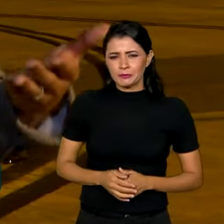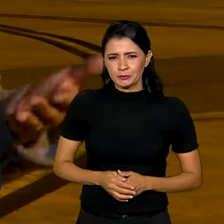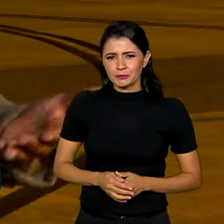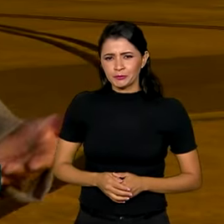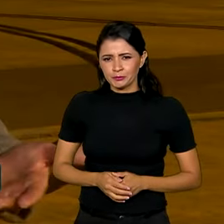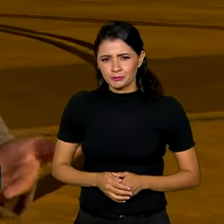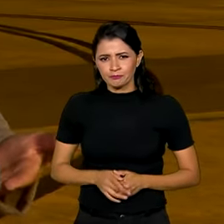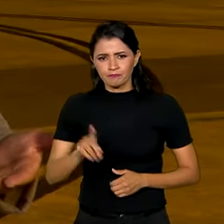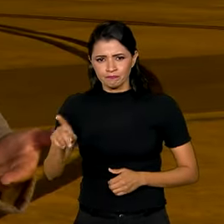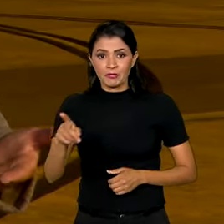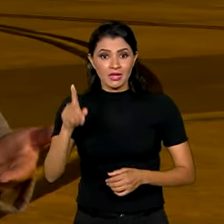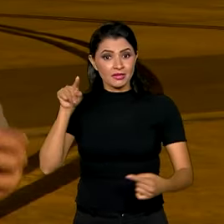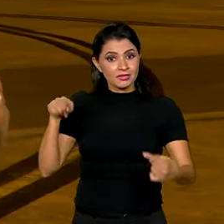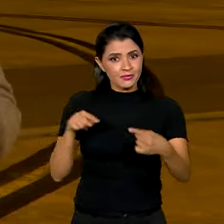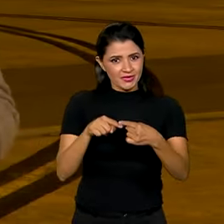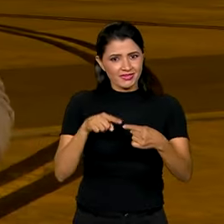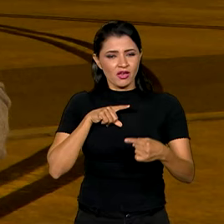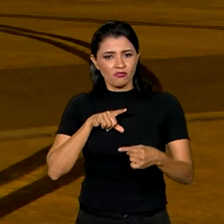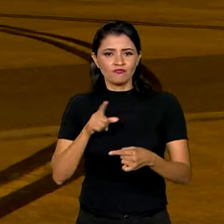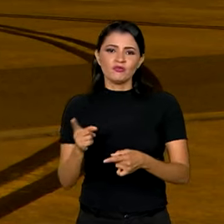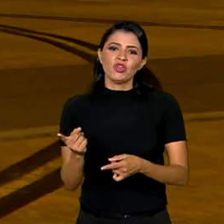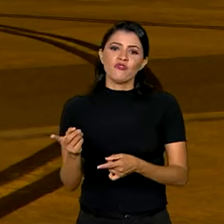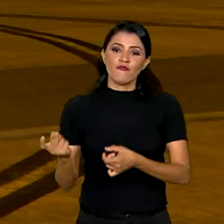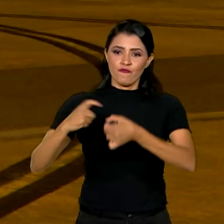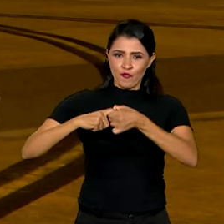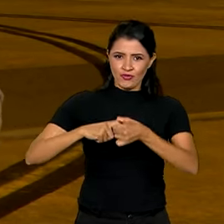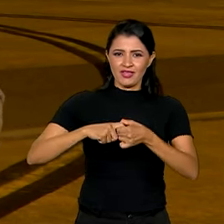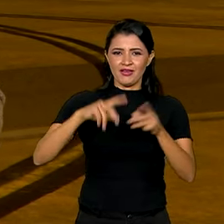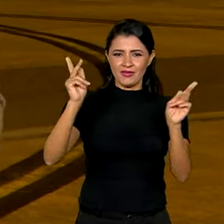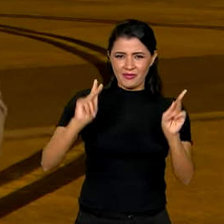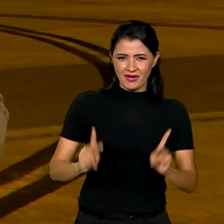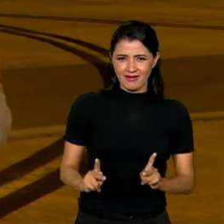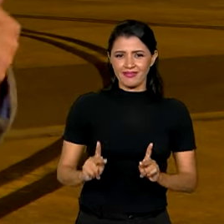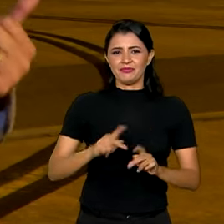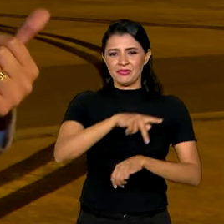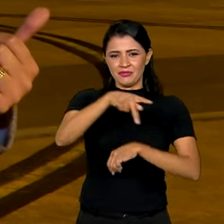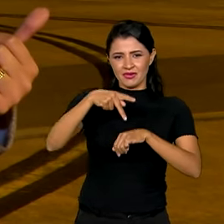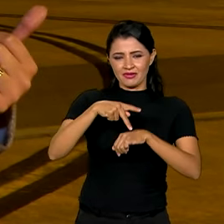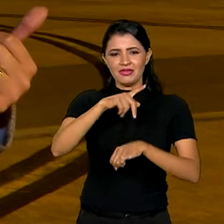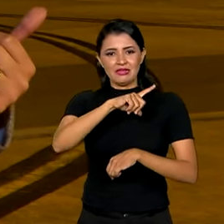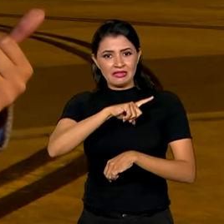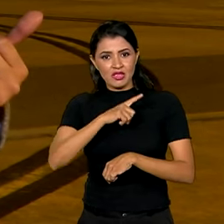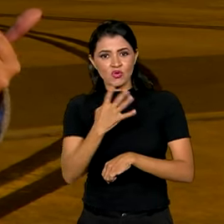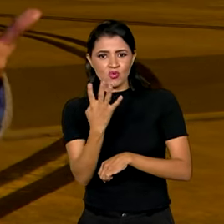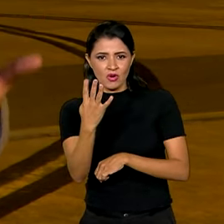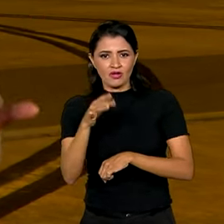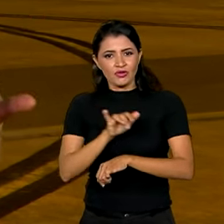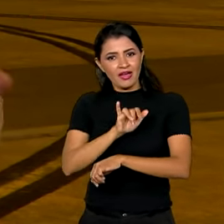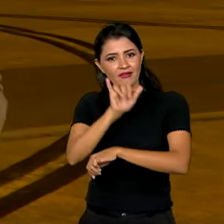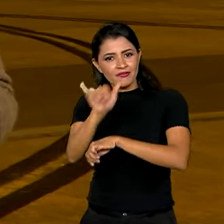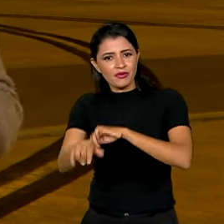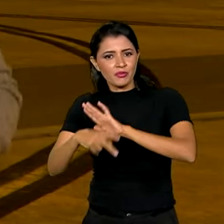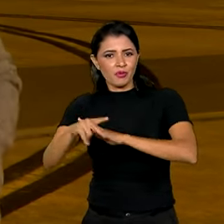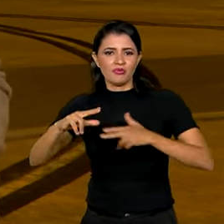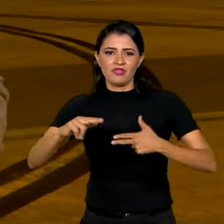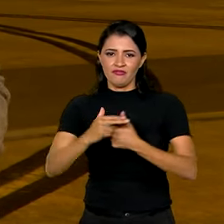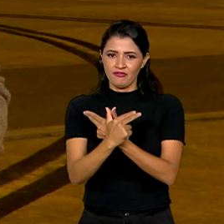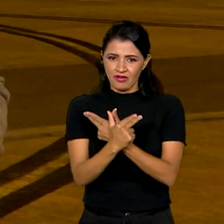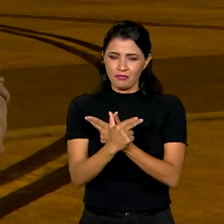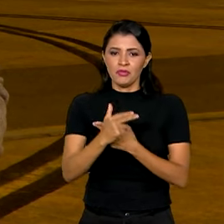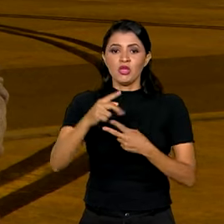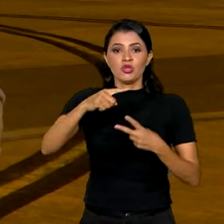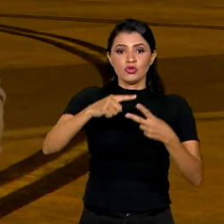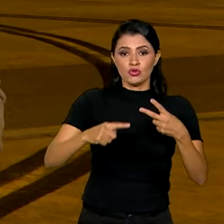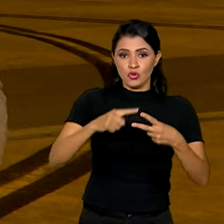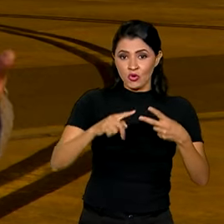de repatriação, chamada de Operação Voltando em Paz, conta com 4 aviões da Força Aérea Brasileira, 2 do